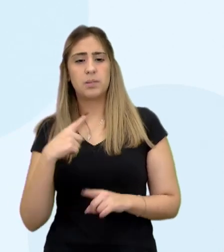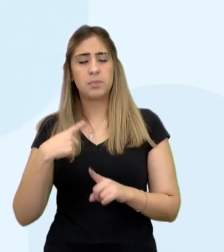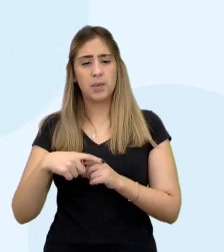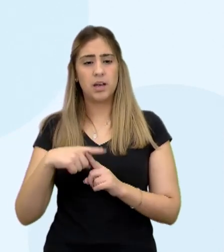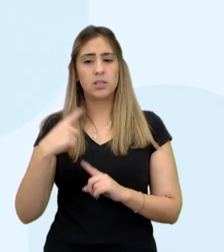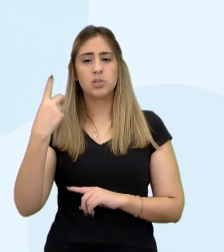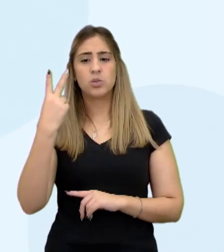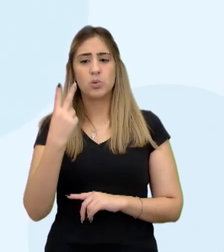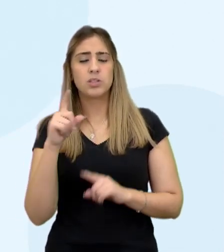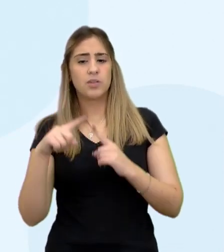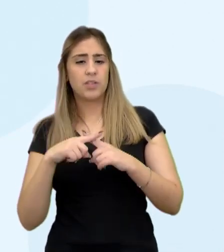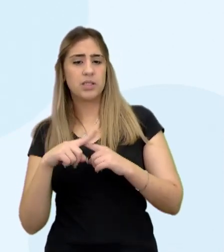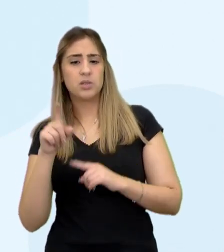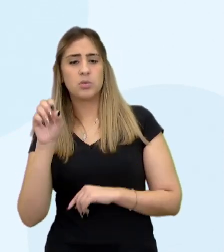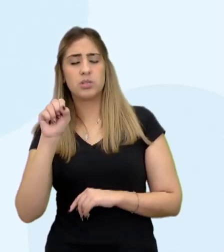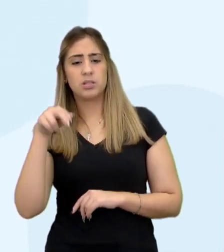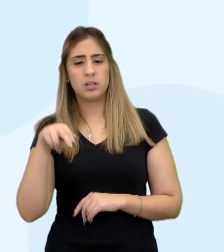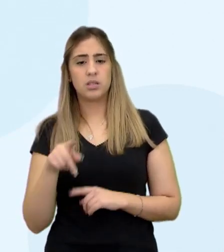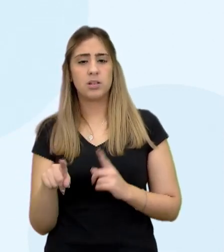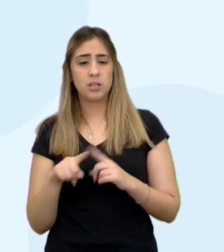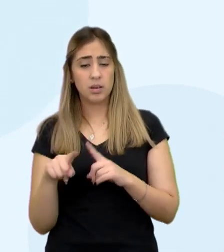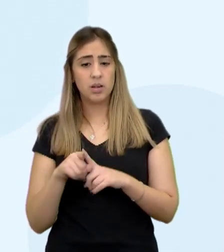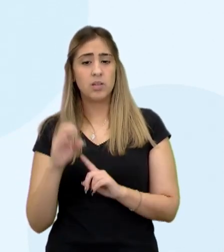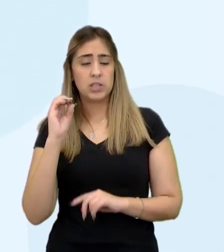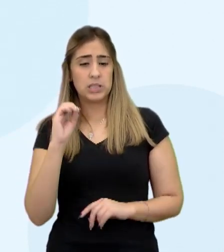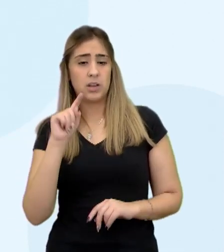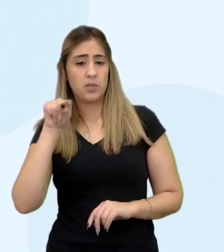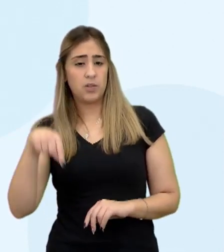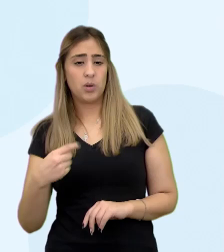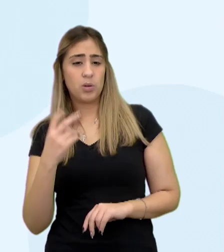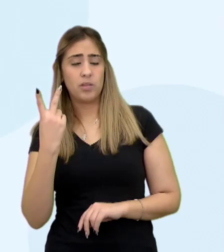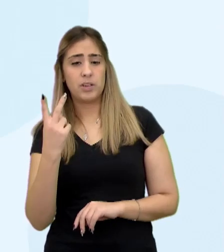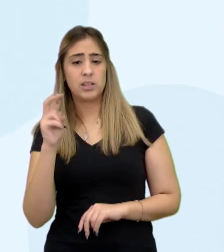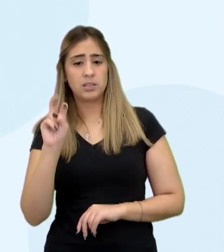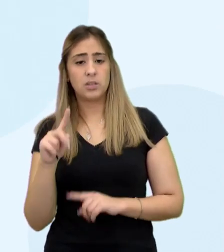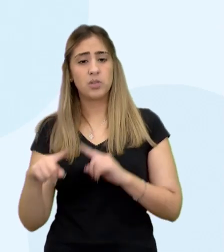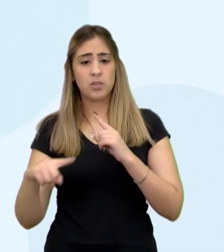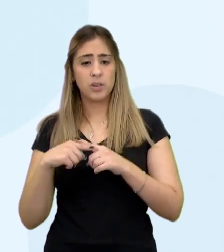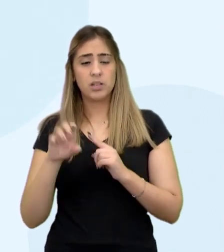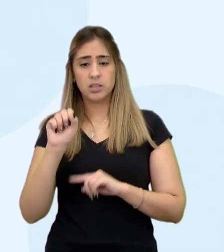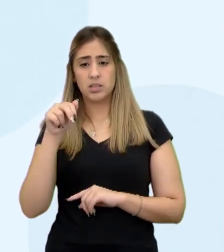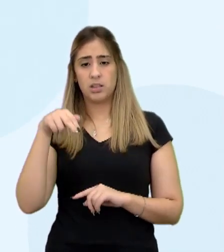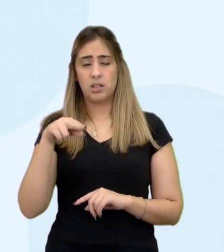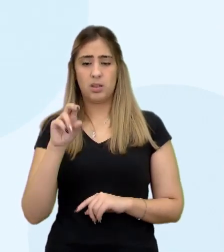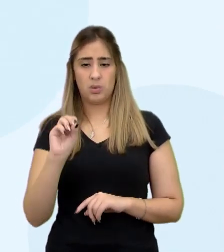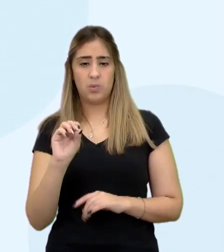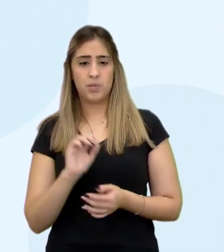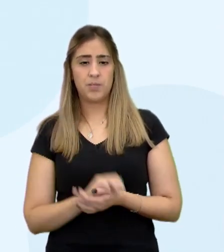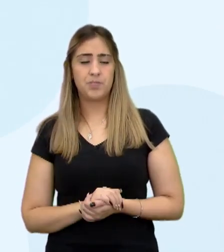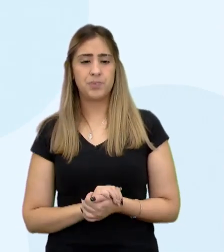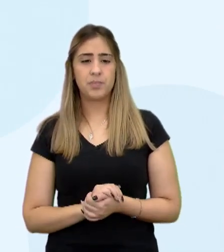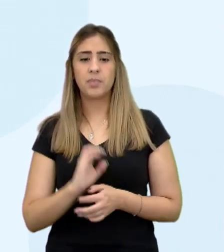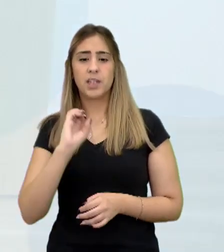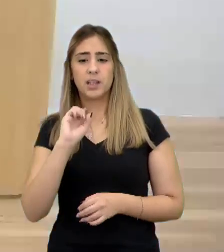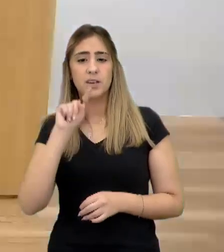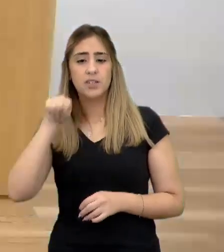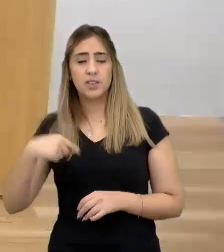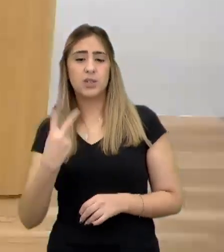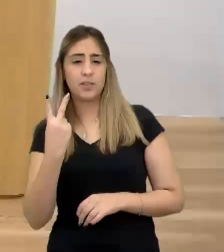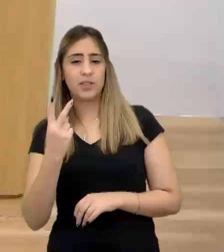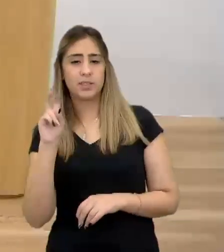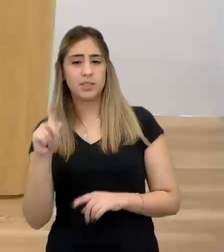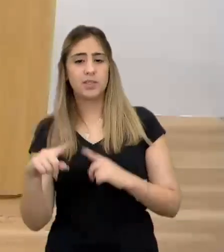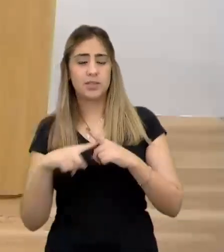2 vezes o seno, e na h de x, que é 0,25 vezes o seno. Professor Inês,